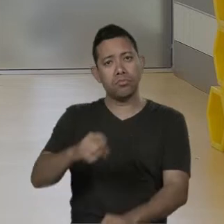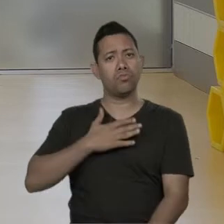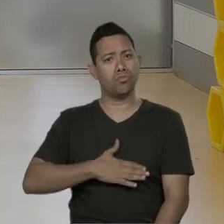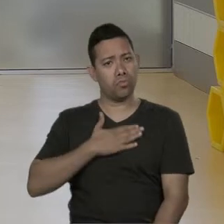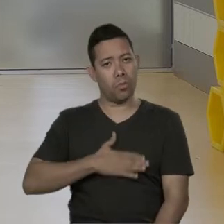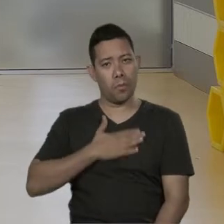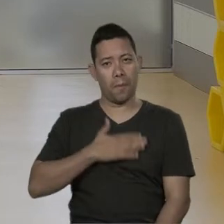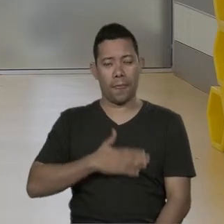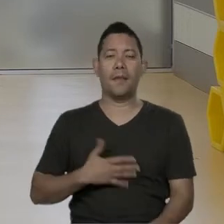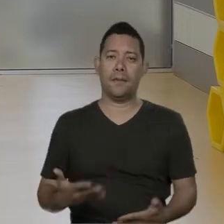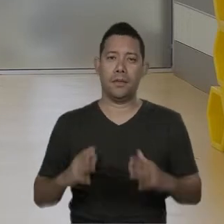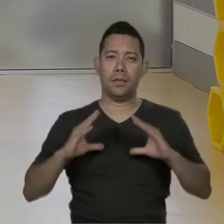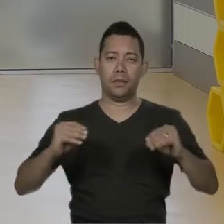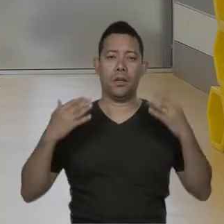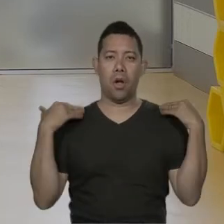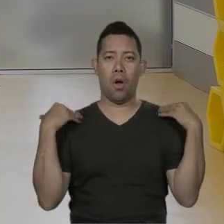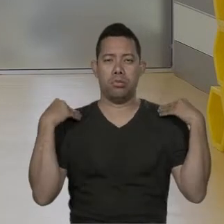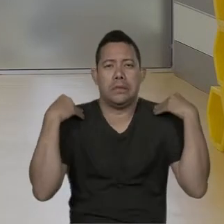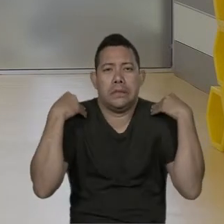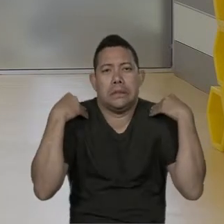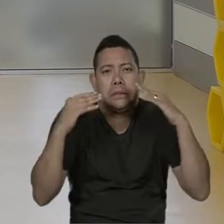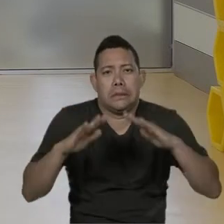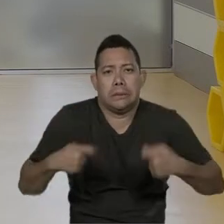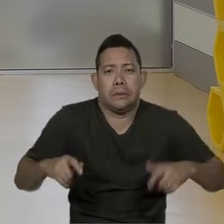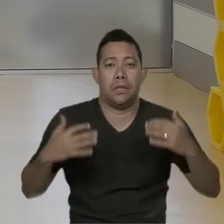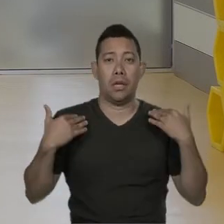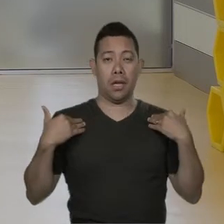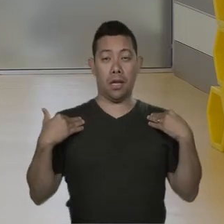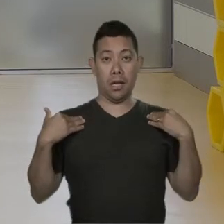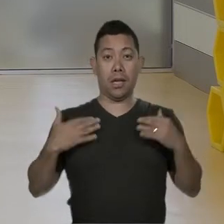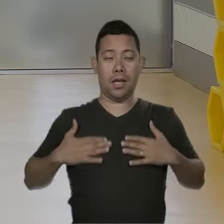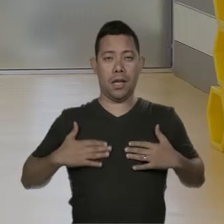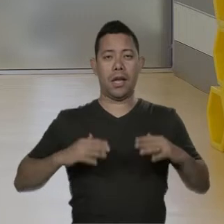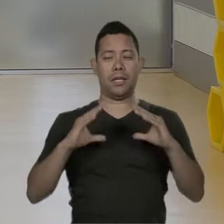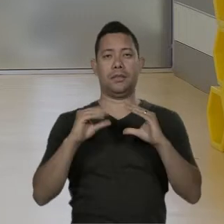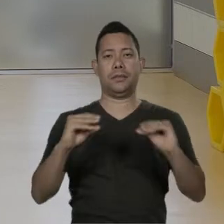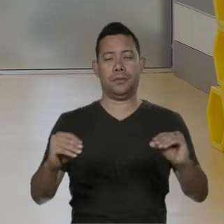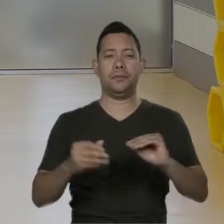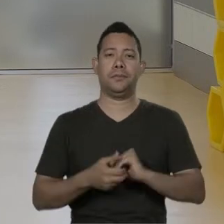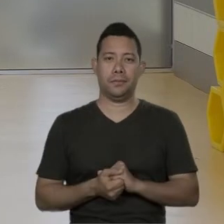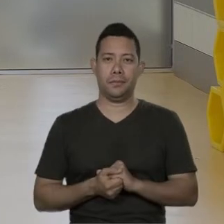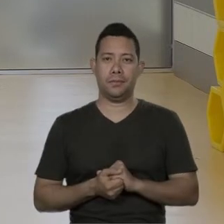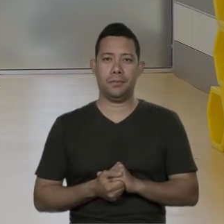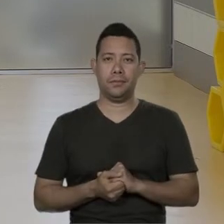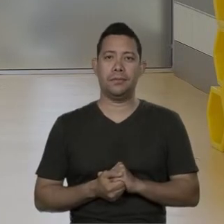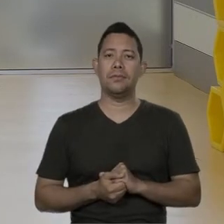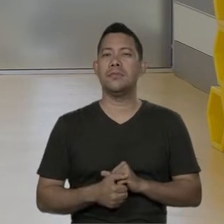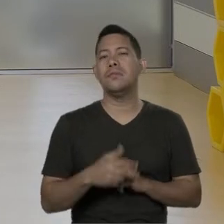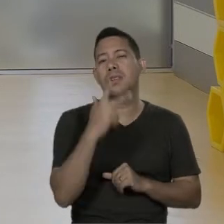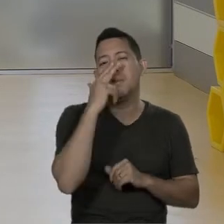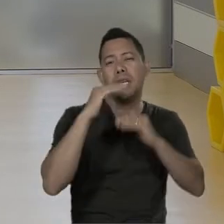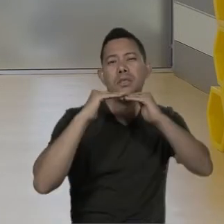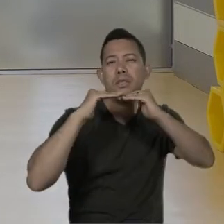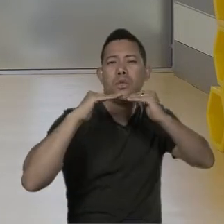Muito bom. Aquela relaxada nos ombros. Vai sentindo como se você estivesse numa